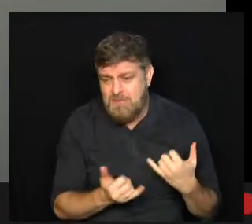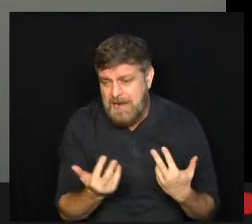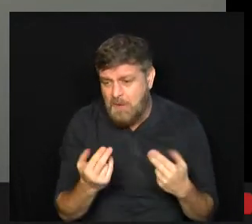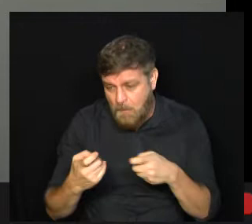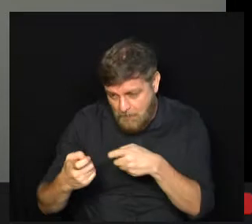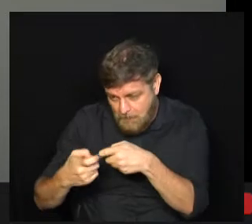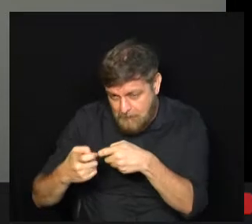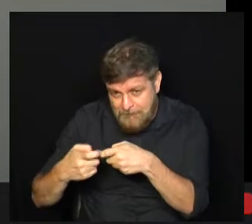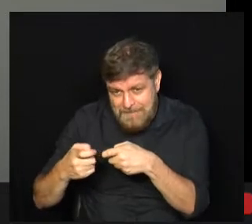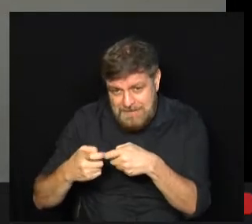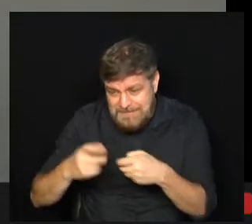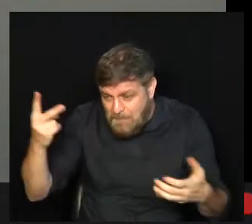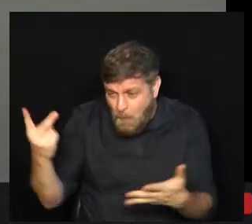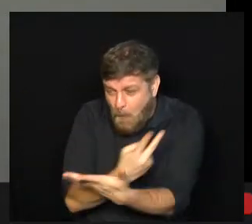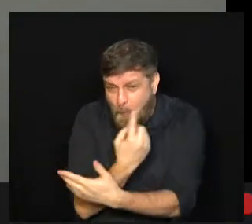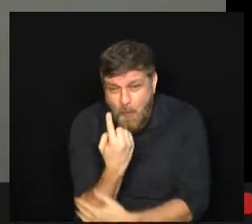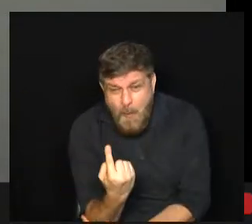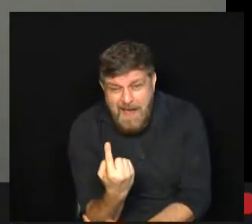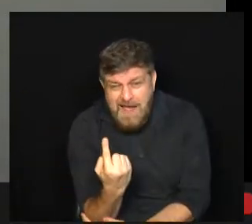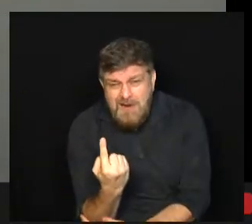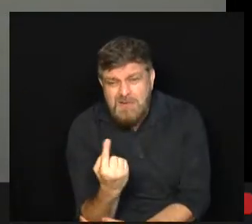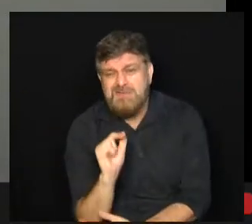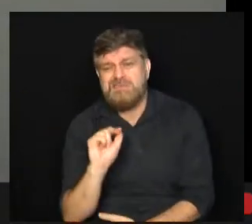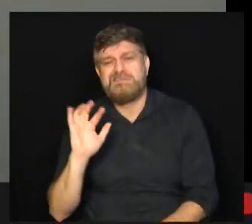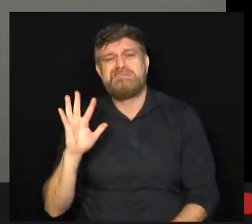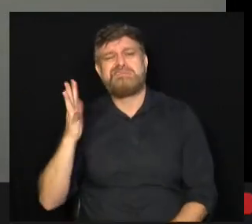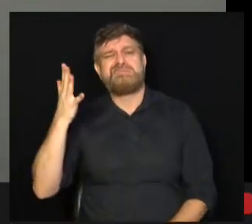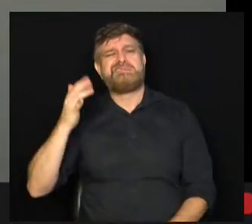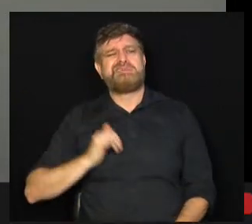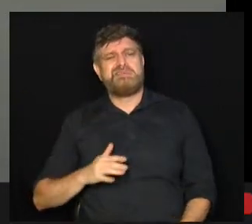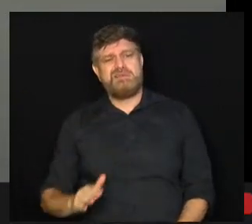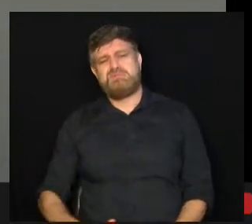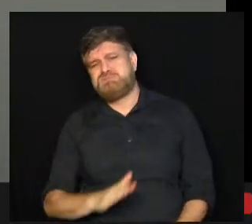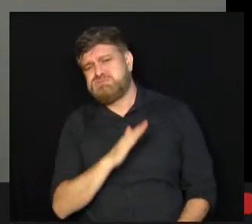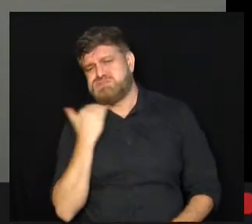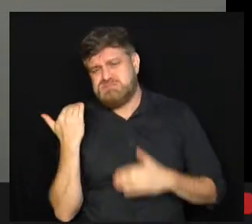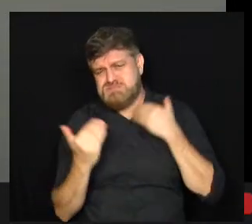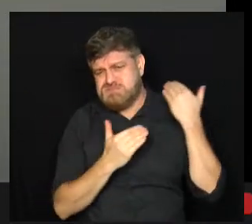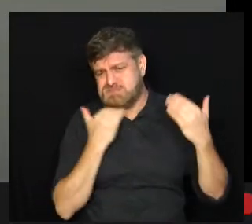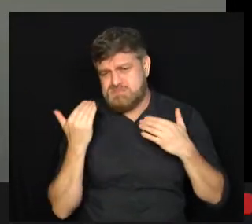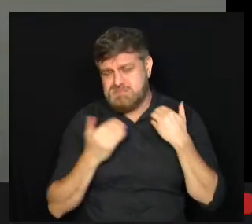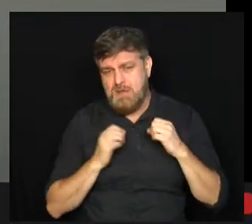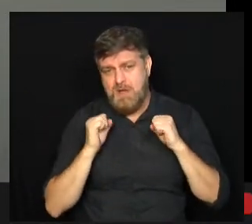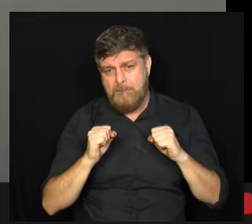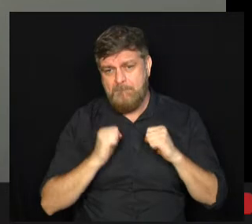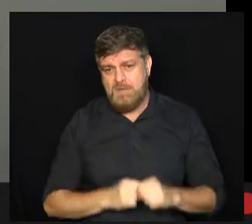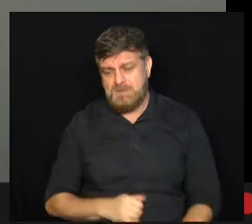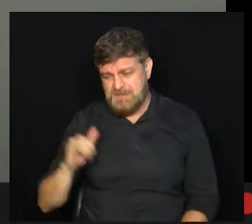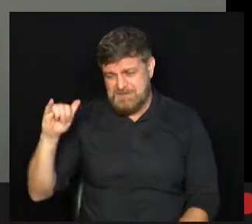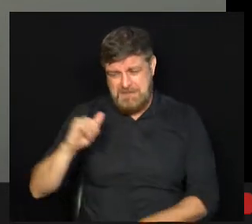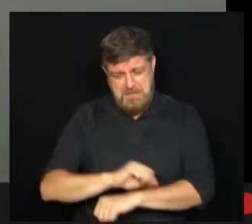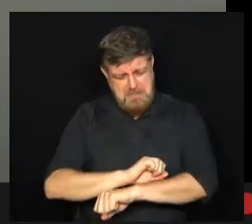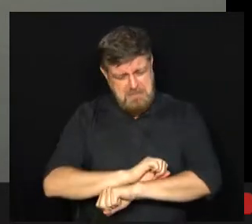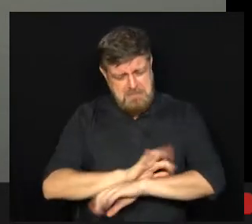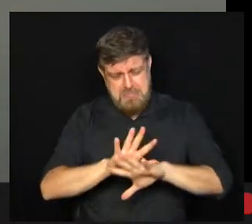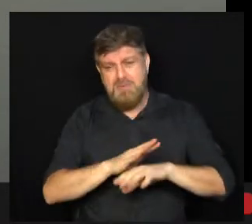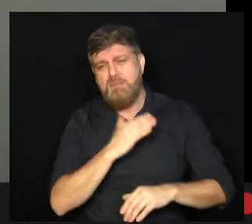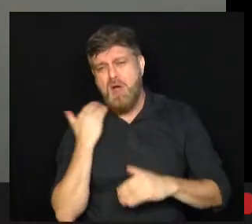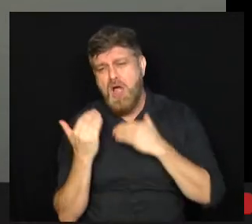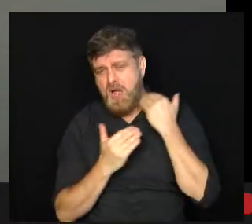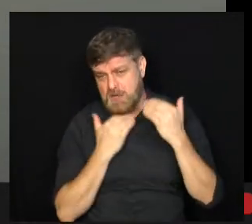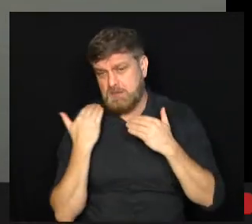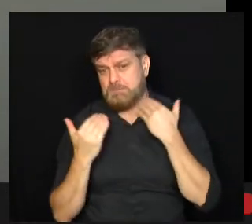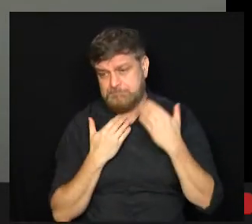médico, né? Um erro de vocês, perdem-se, e não é uma vida, pode se perder muitas vidas, né?